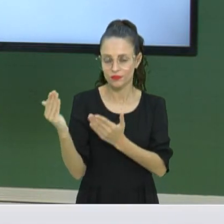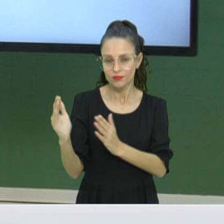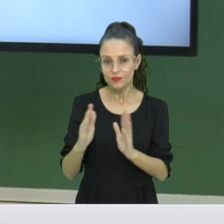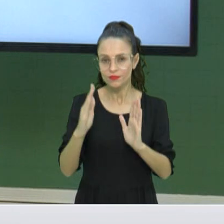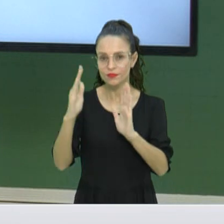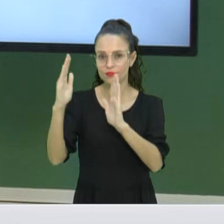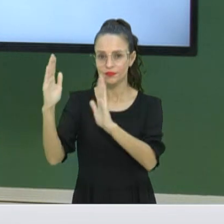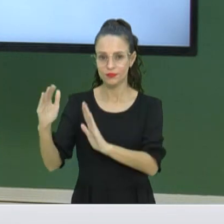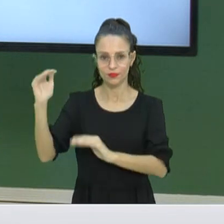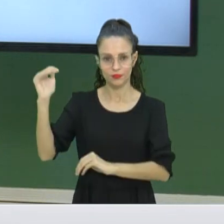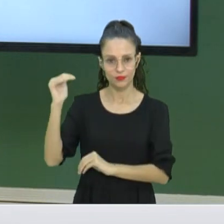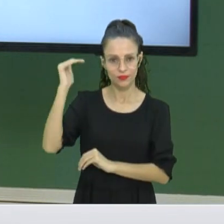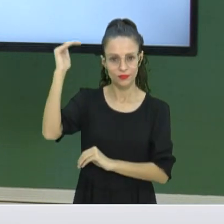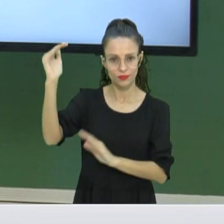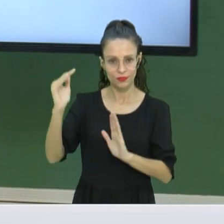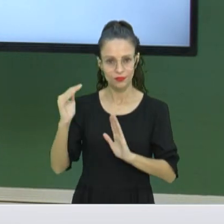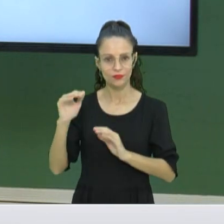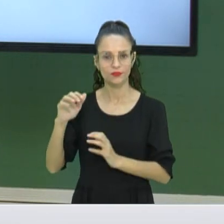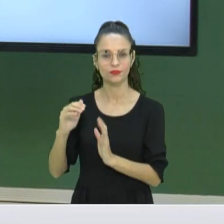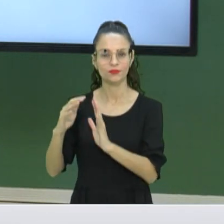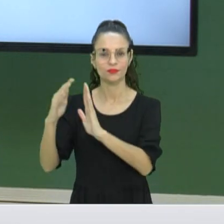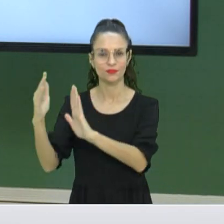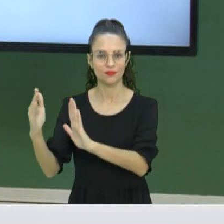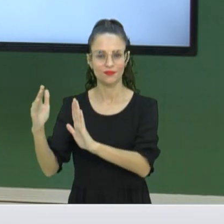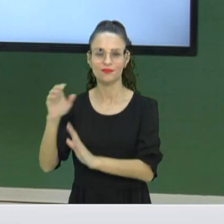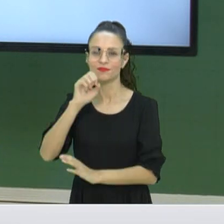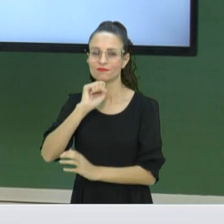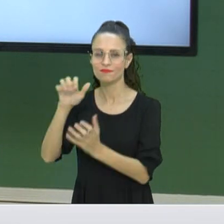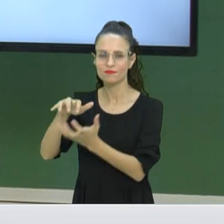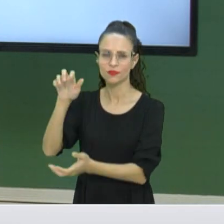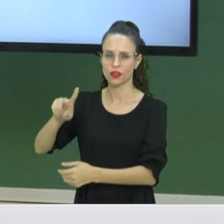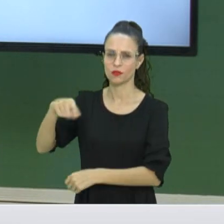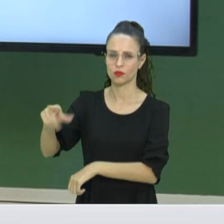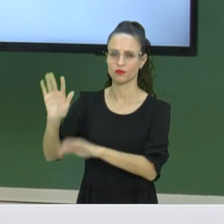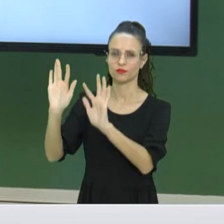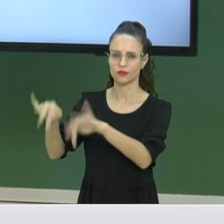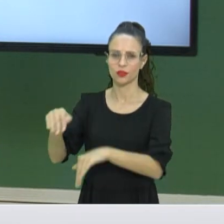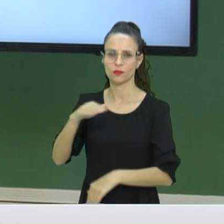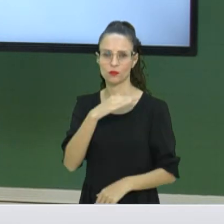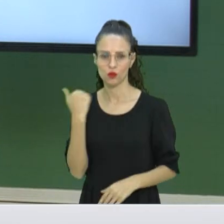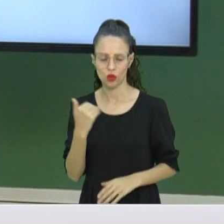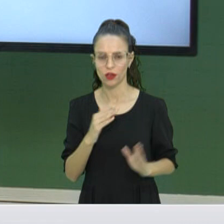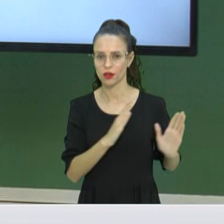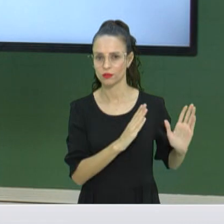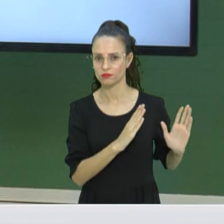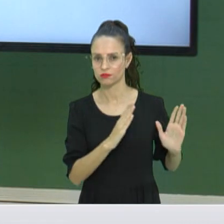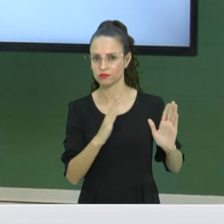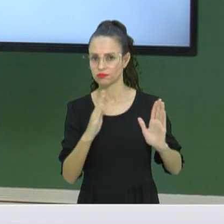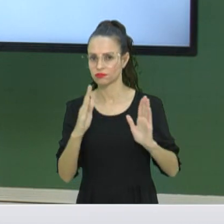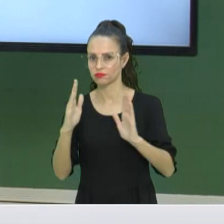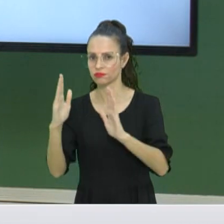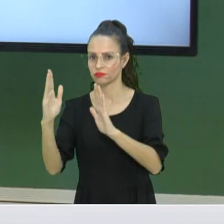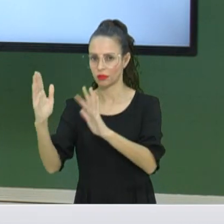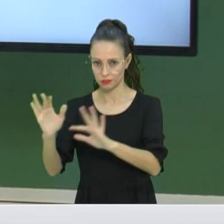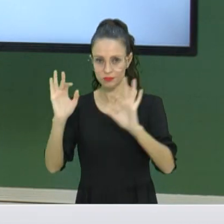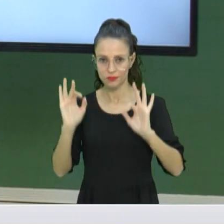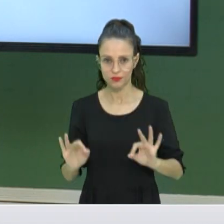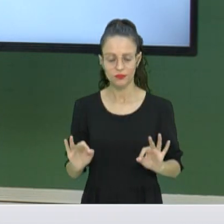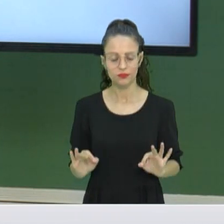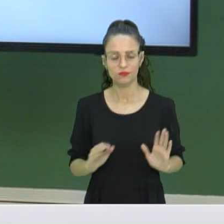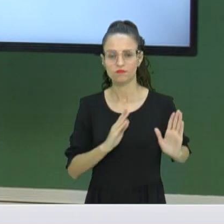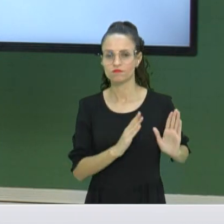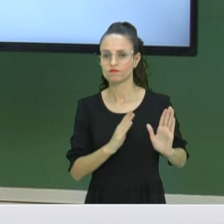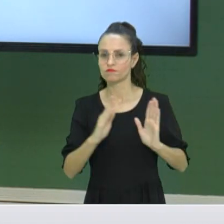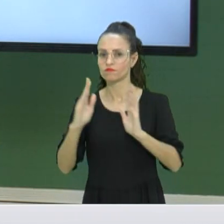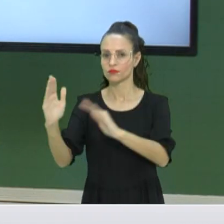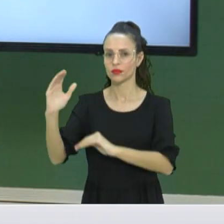adolescentes, jovens, adultos, idosos e morremos. Né? Que bom quando esse ciclo ele se completa desse jeito. Isso é um ciclo.